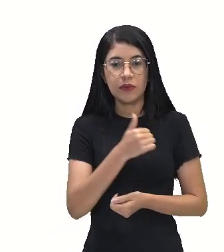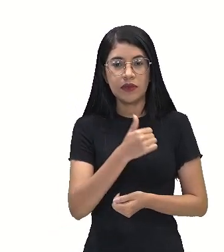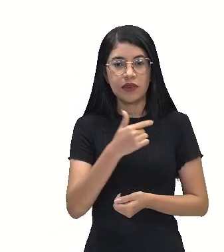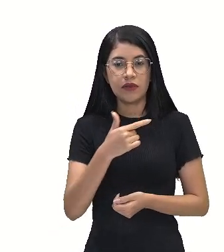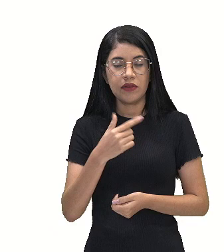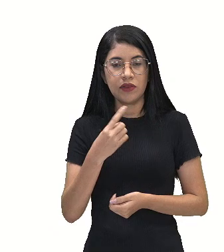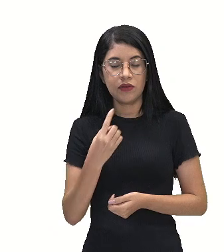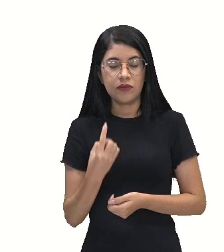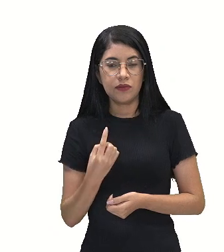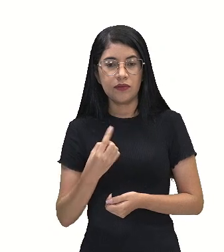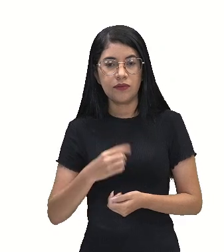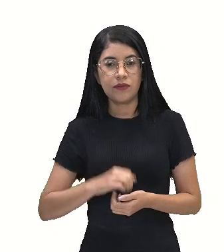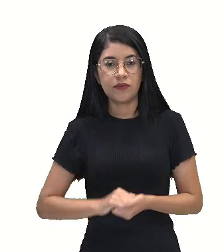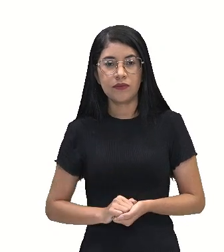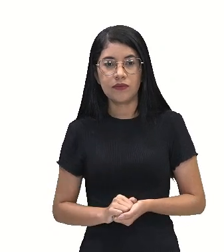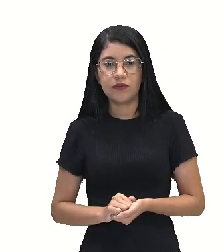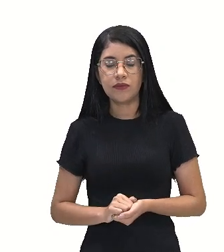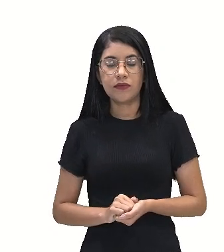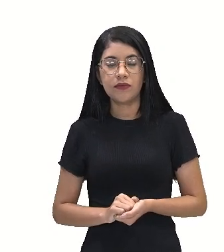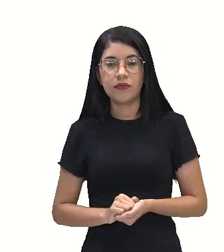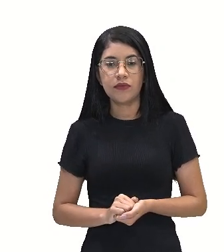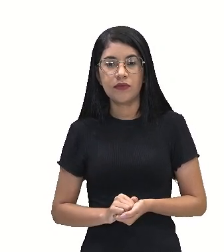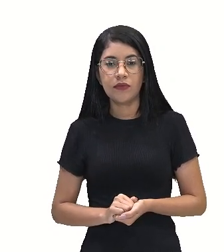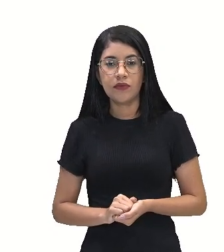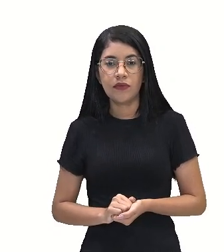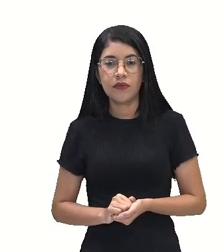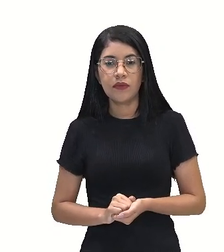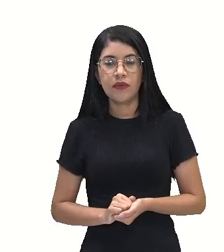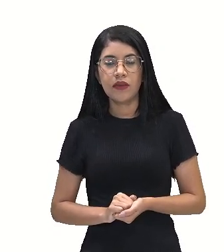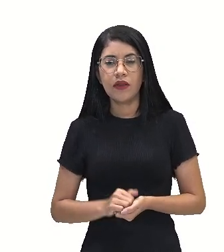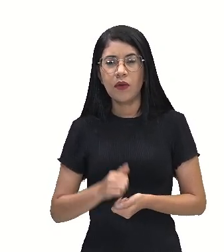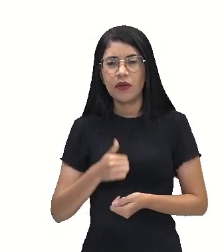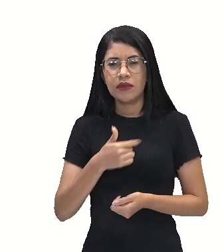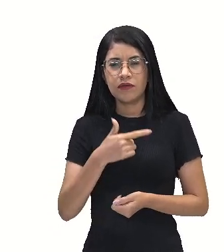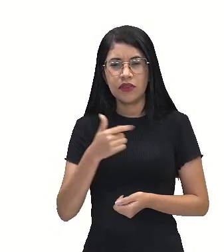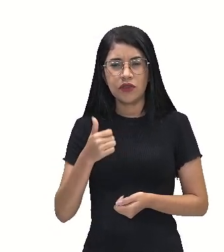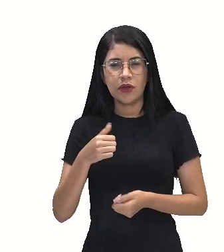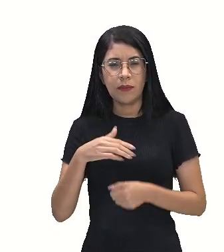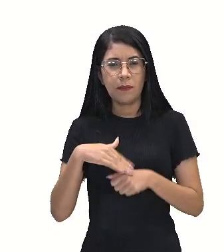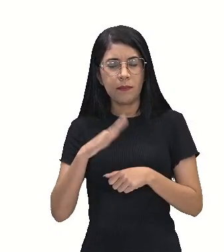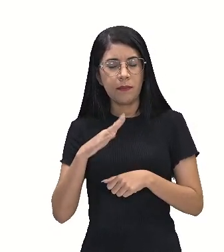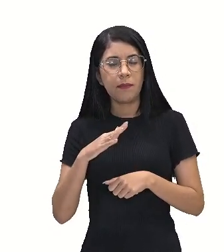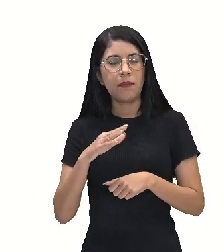121. Olha só. 121 não é um número maior que zero?